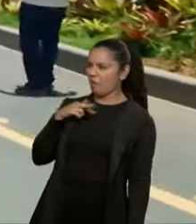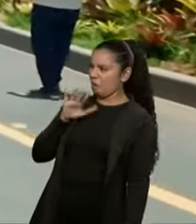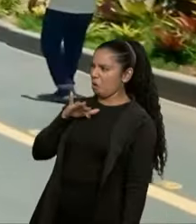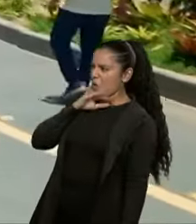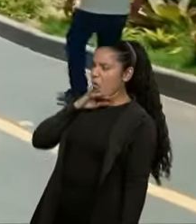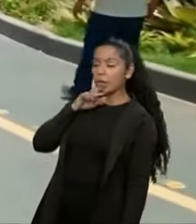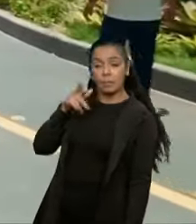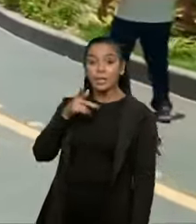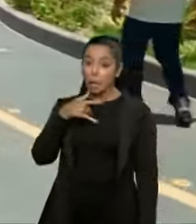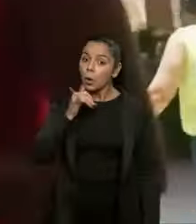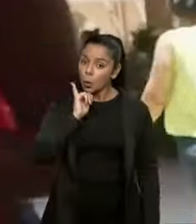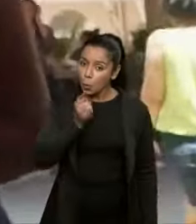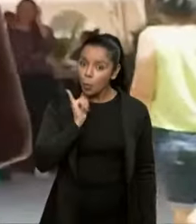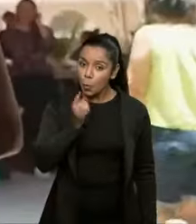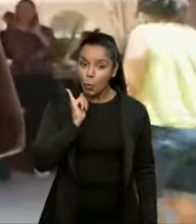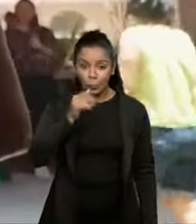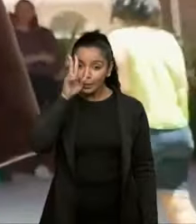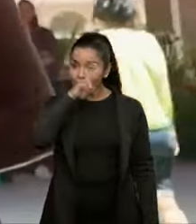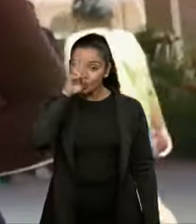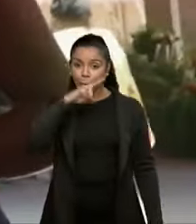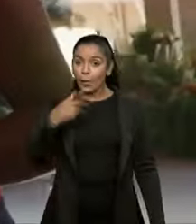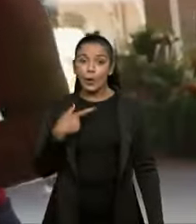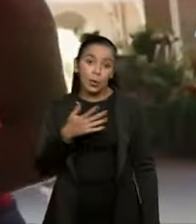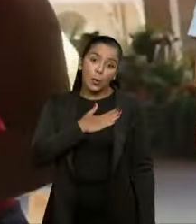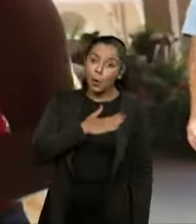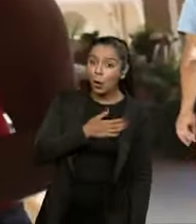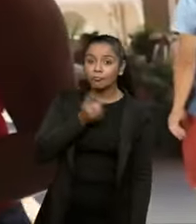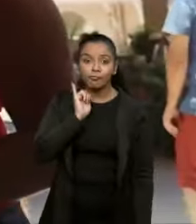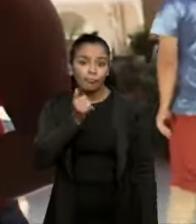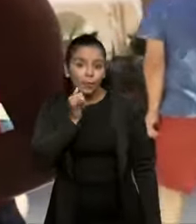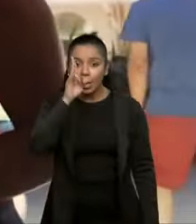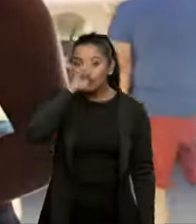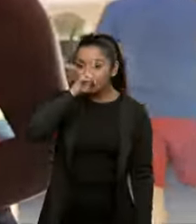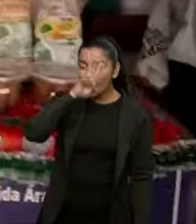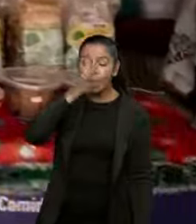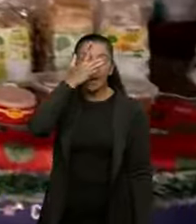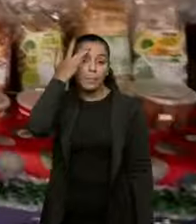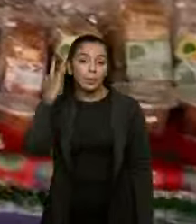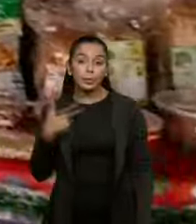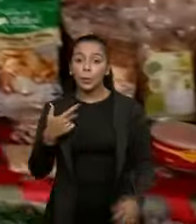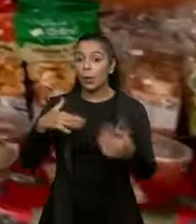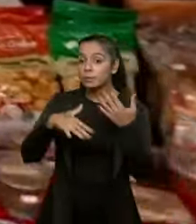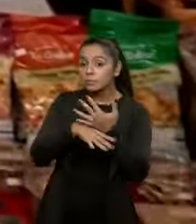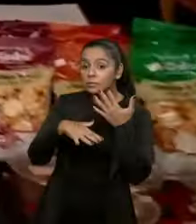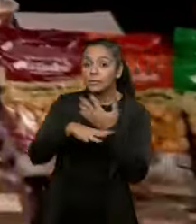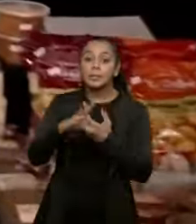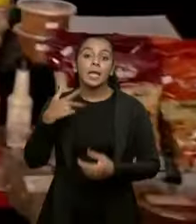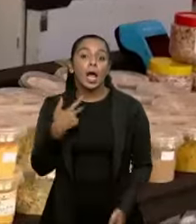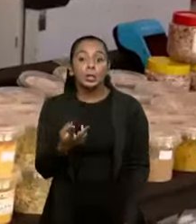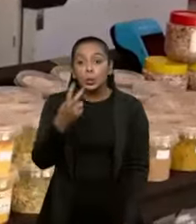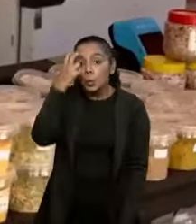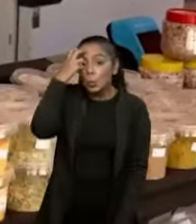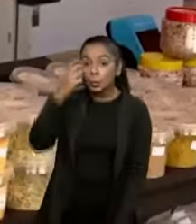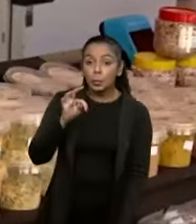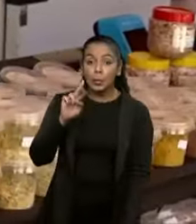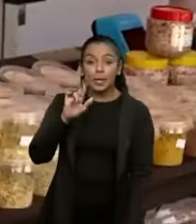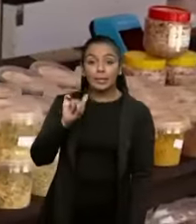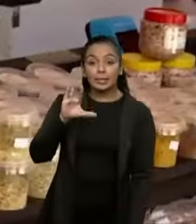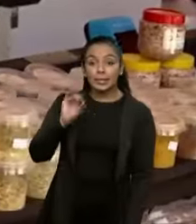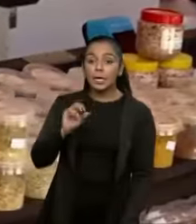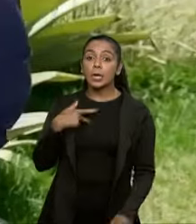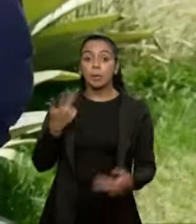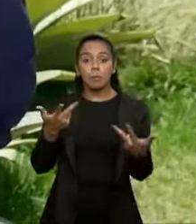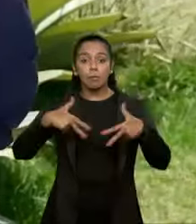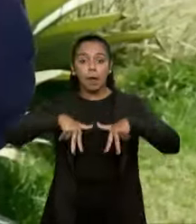falei, histórias, cara, mas eu não tenho outro nome a não ser contar história de pessoas, de cidade, de culturas, de tribos, de etnias, enfim, do que eu quiser contar. Claro.